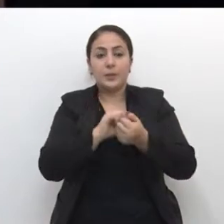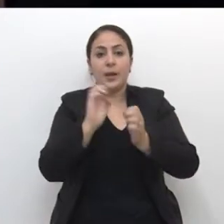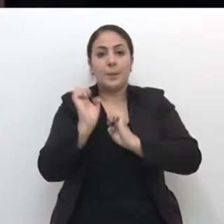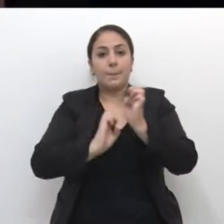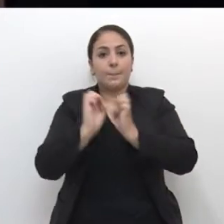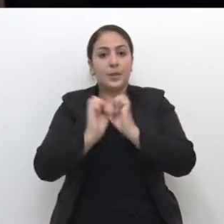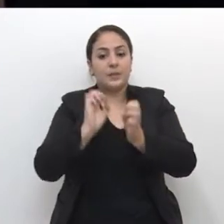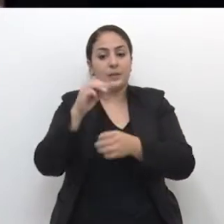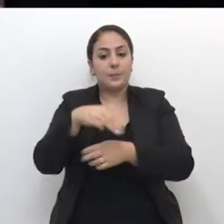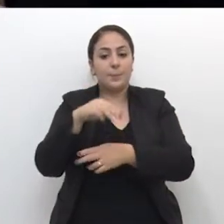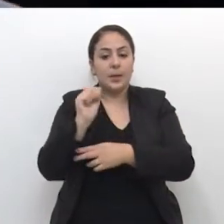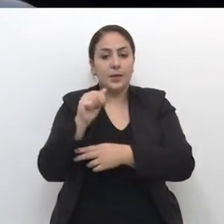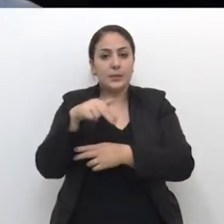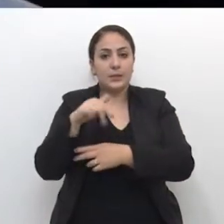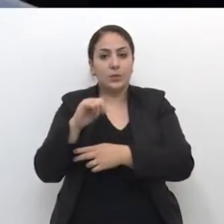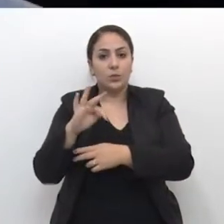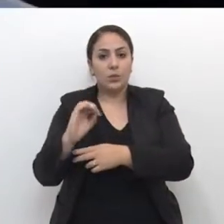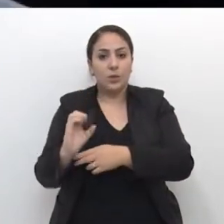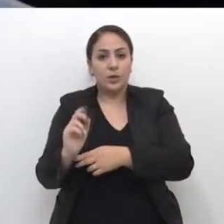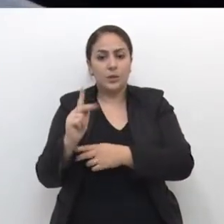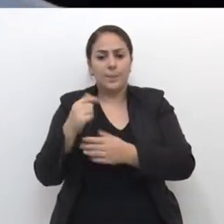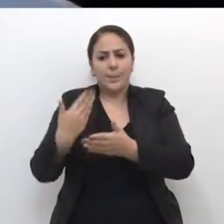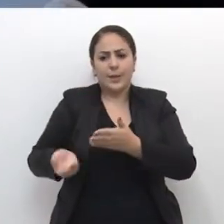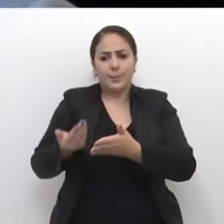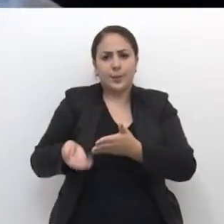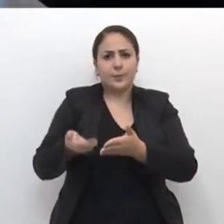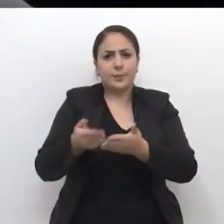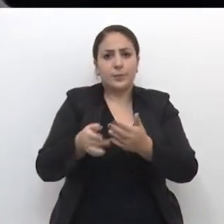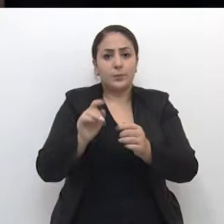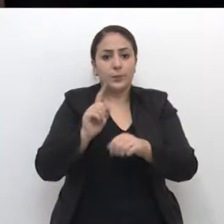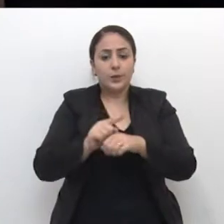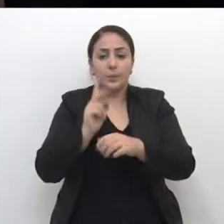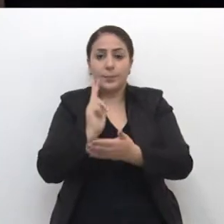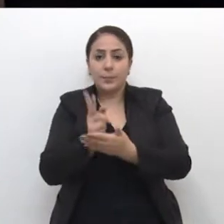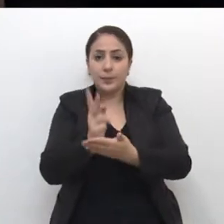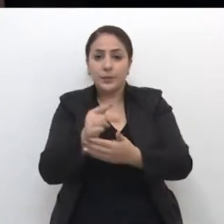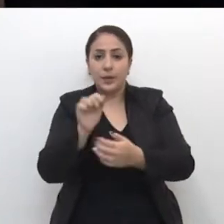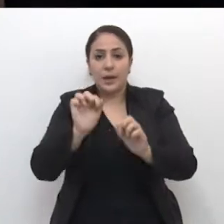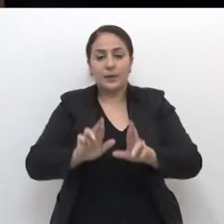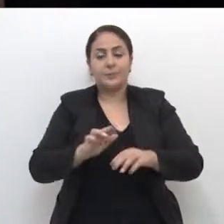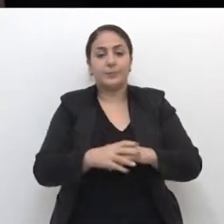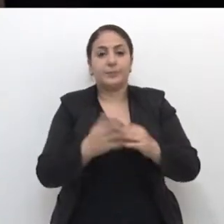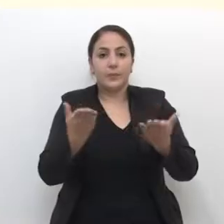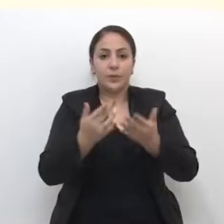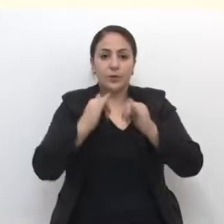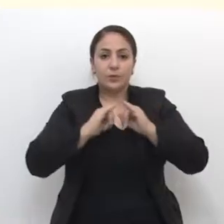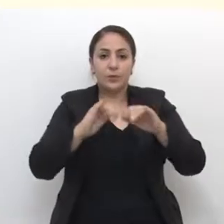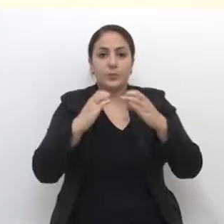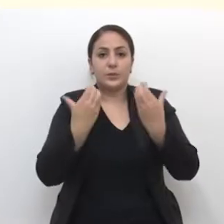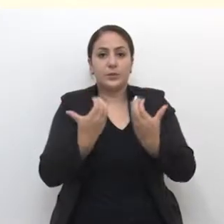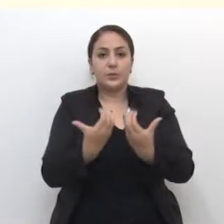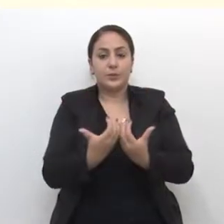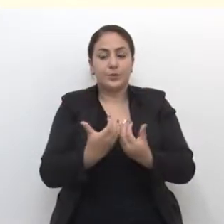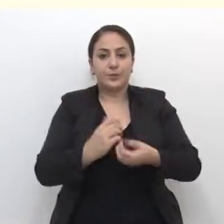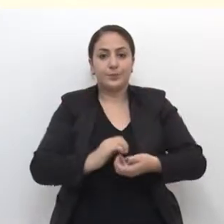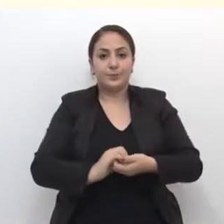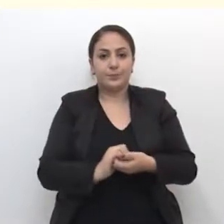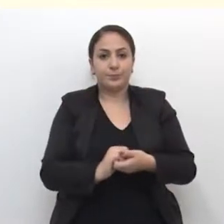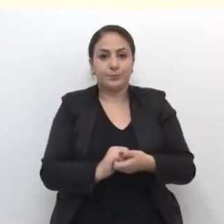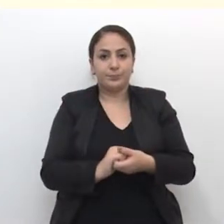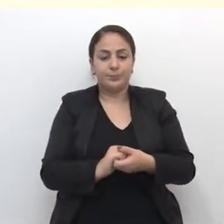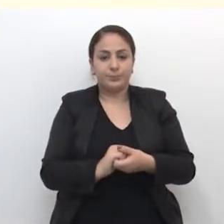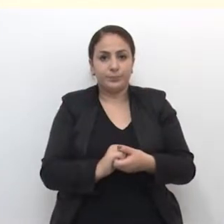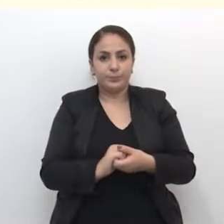que a Manitowalk estaria perdendo muito em ficar mantendo aquela área, fazendo a manutenção daquela área. É a partir de agora